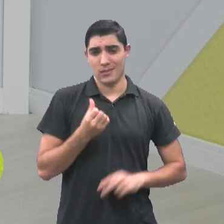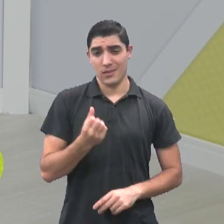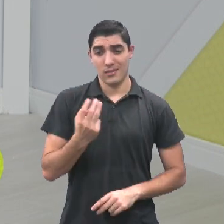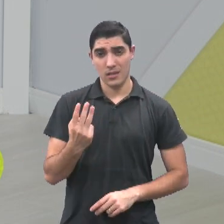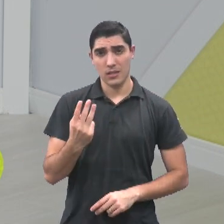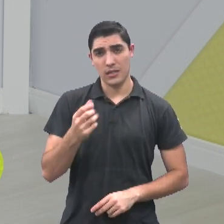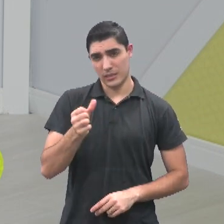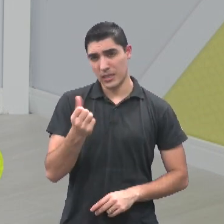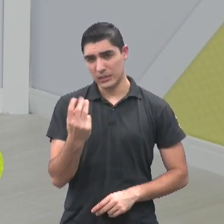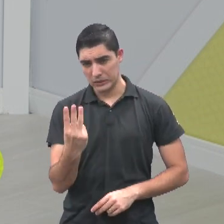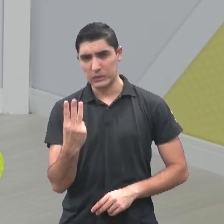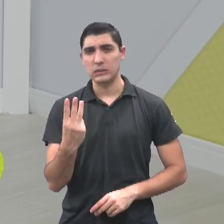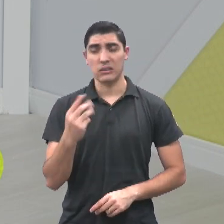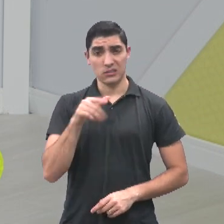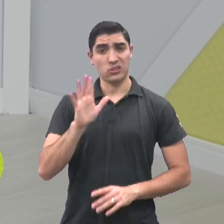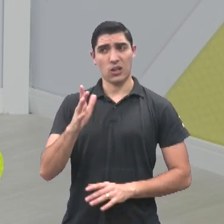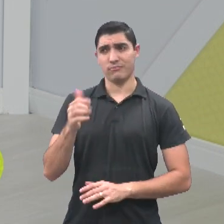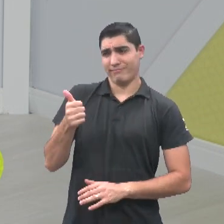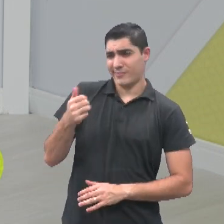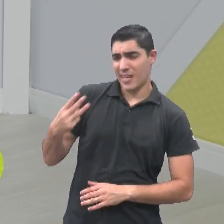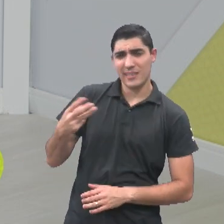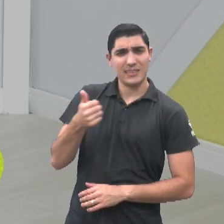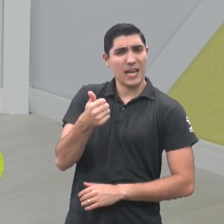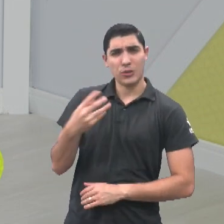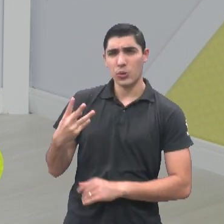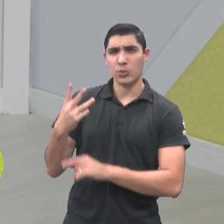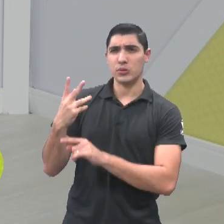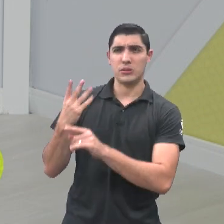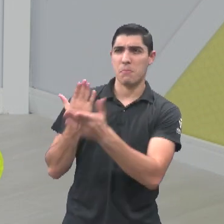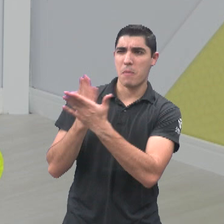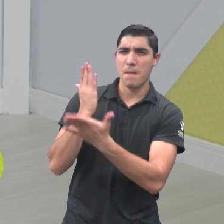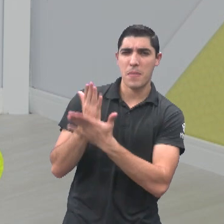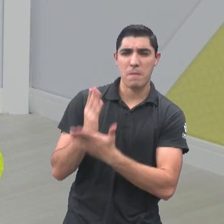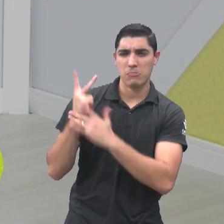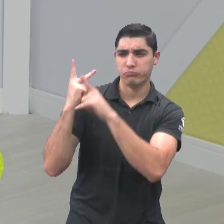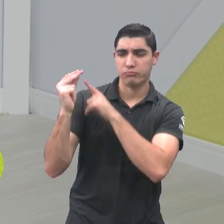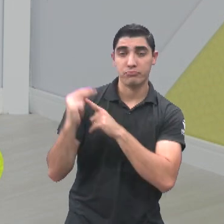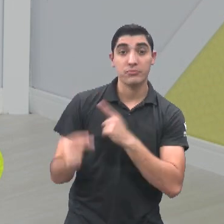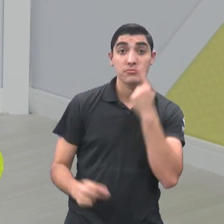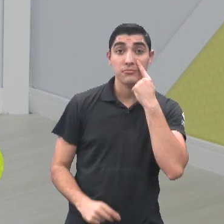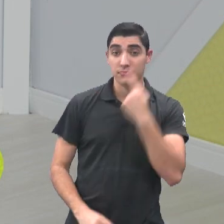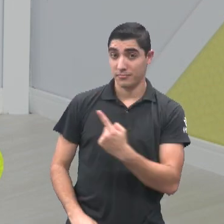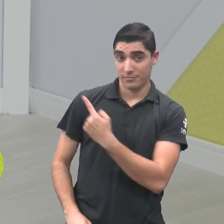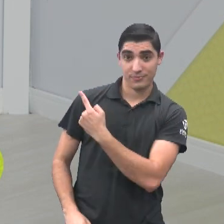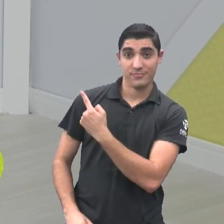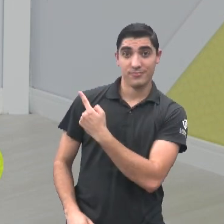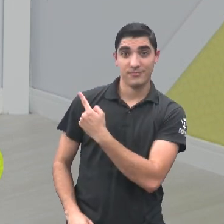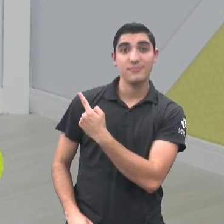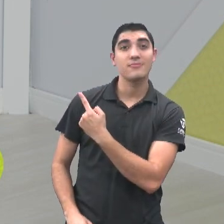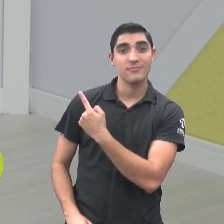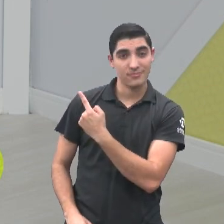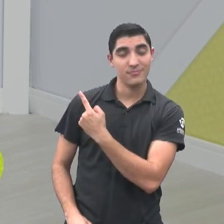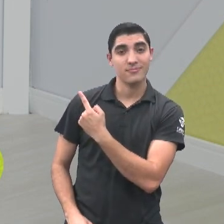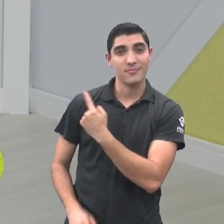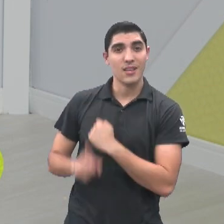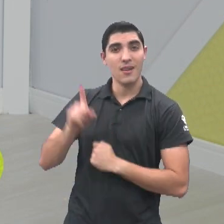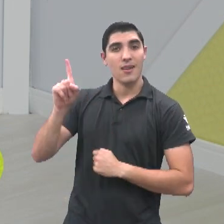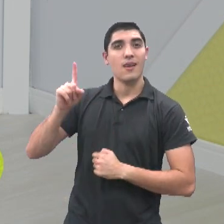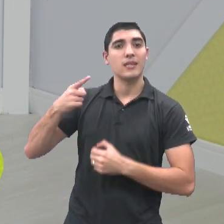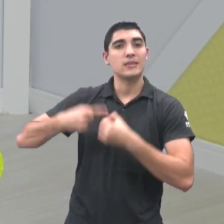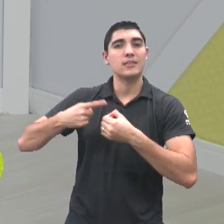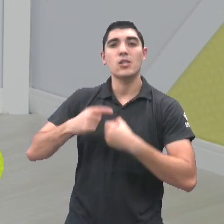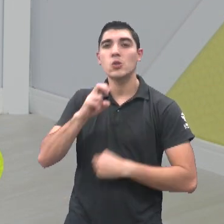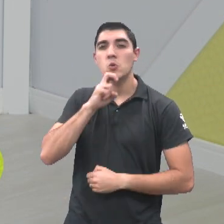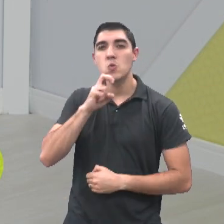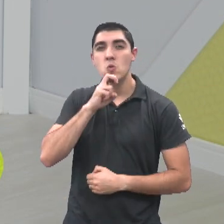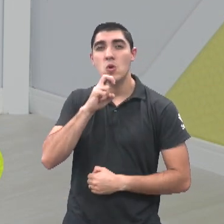14 acessos no currículo, ele tem muita identidade. Coloca imagens dele aí, Matheus, por favor. Olha ele aí, ó, lá no Walter Ribeiro, em Sorocaba, ele tem muita